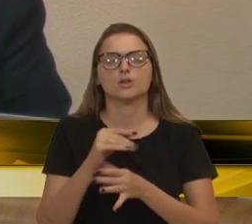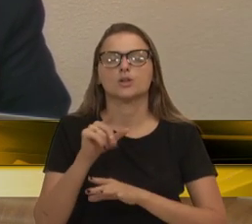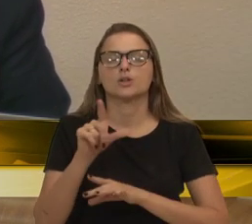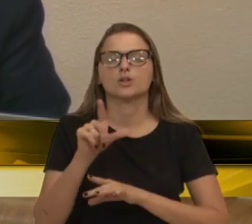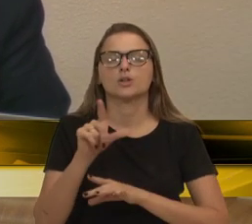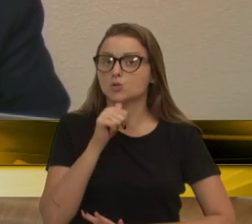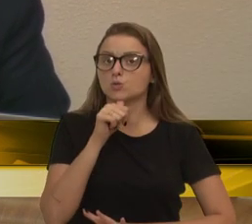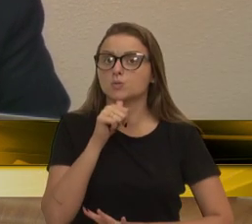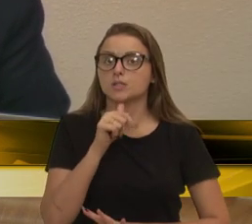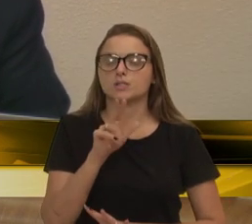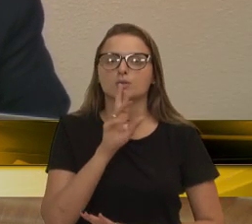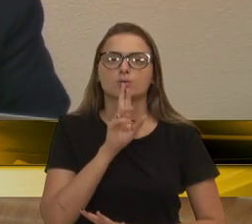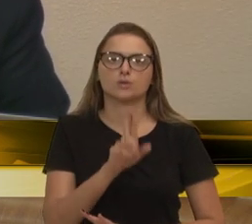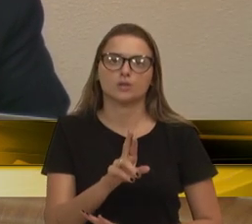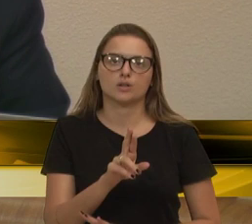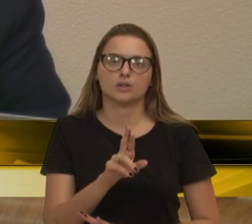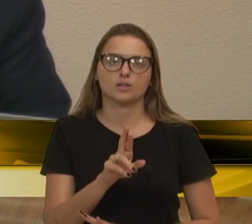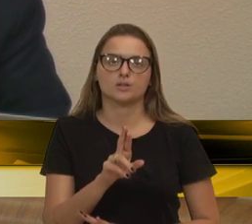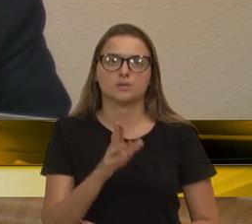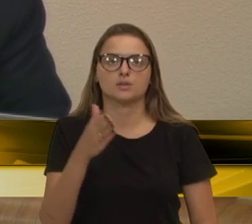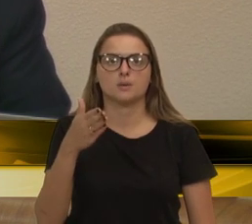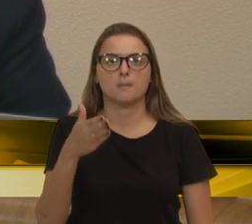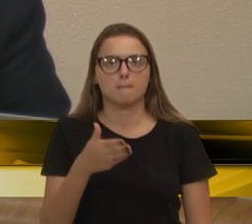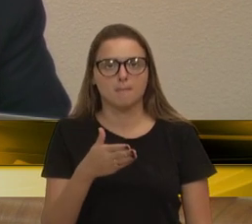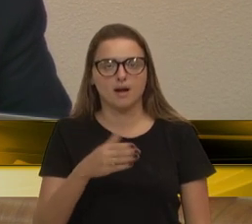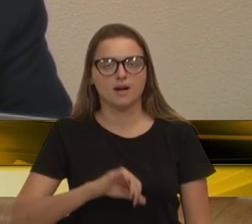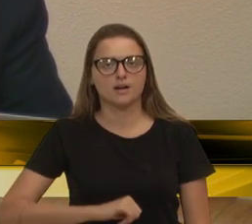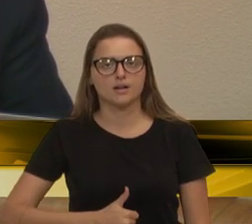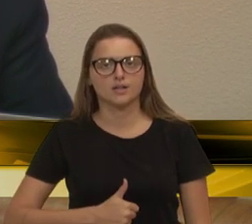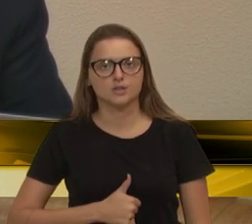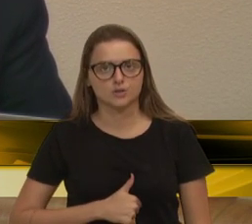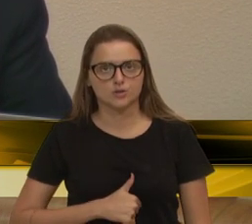a suspensão / ato impugnado.